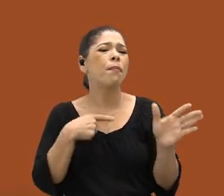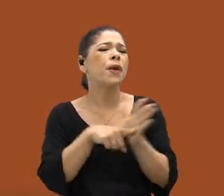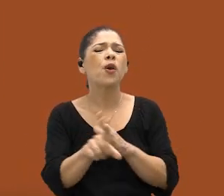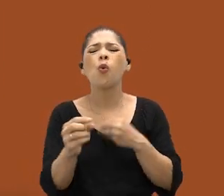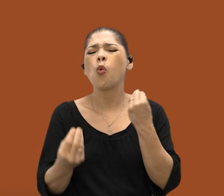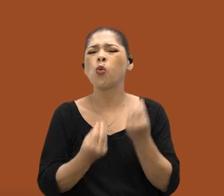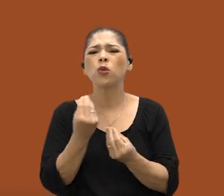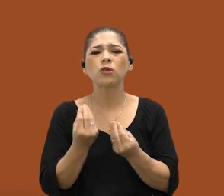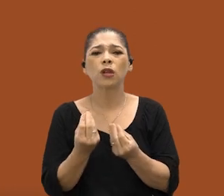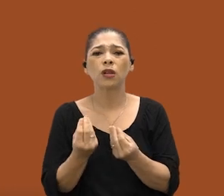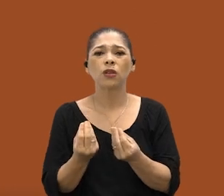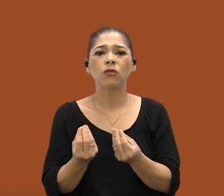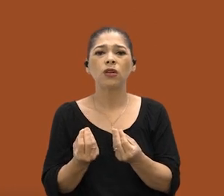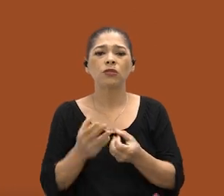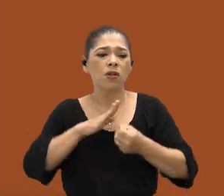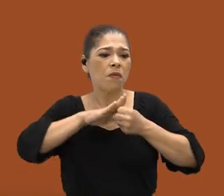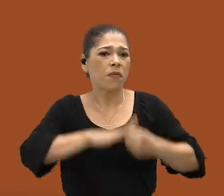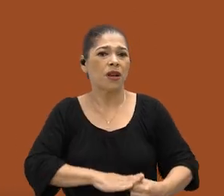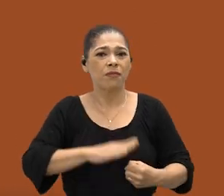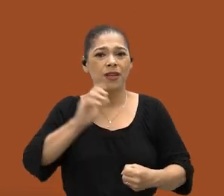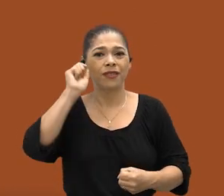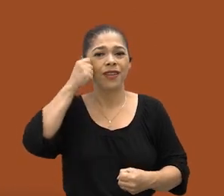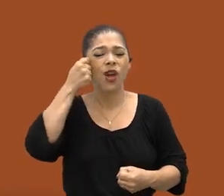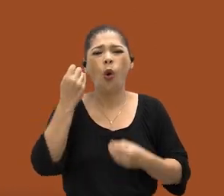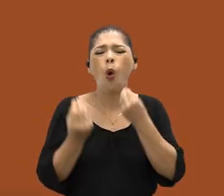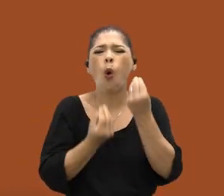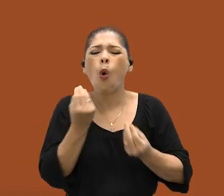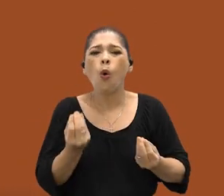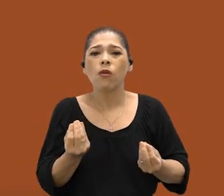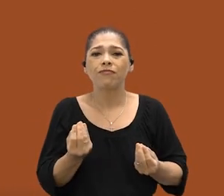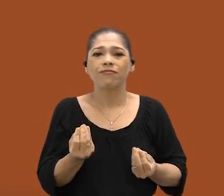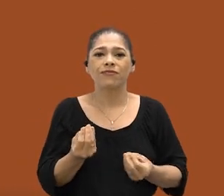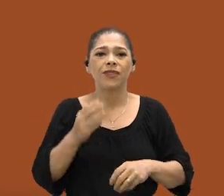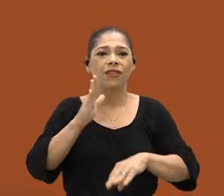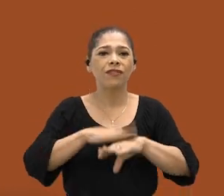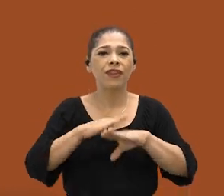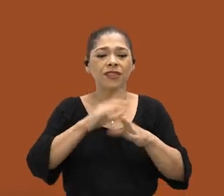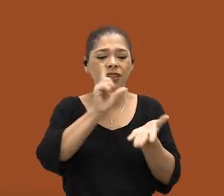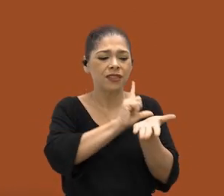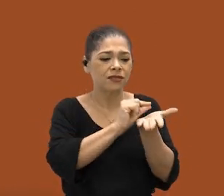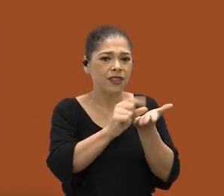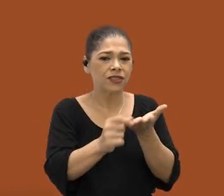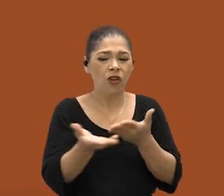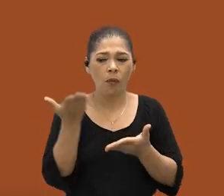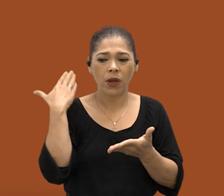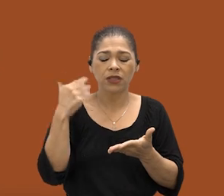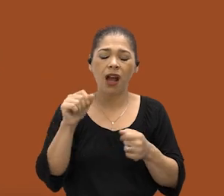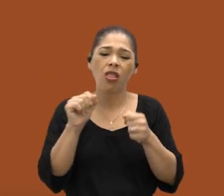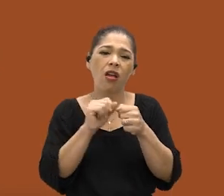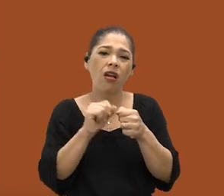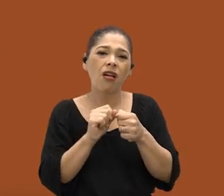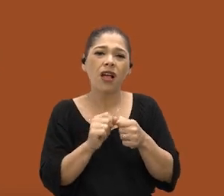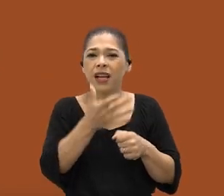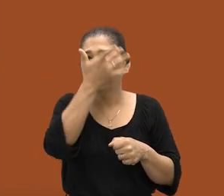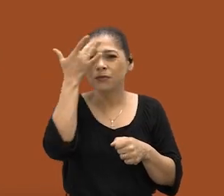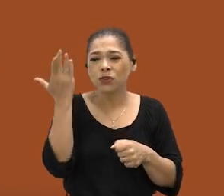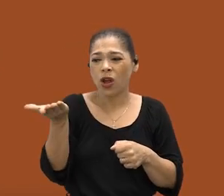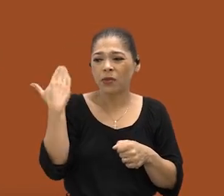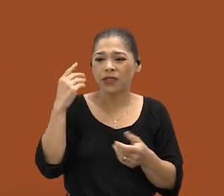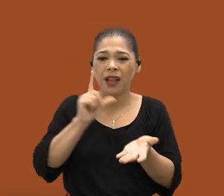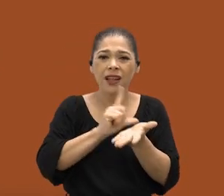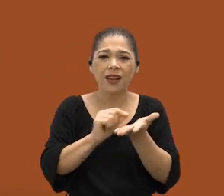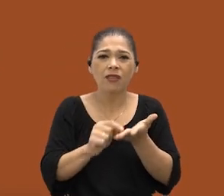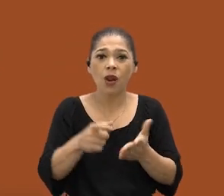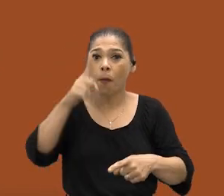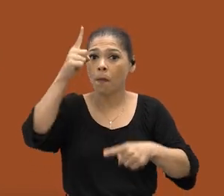a primeira pergunta quanto ao pagamento negro esse apartamento negro e te fazendo um artigo um tempo atrás e que os negros